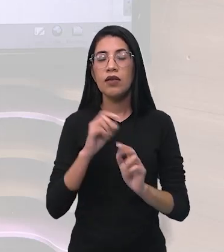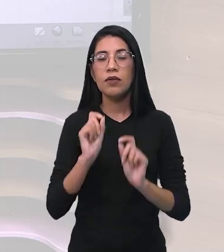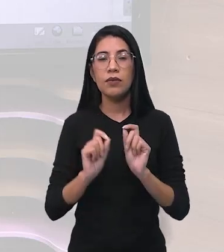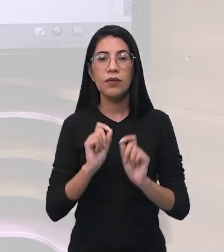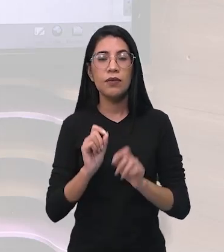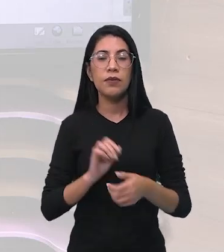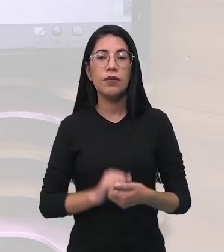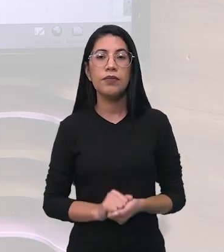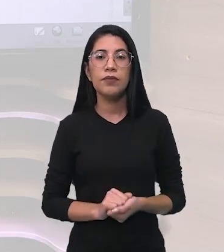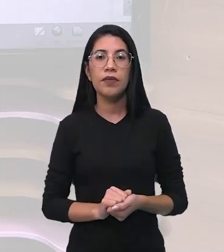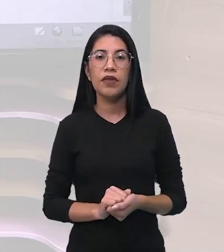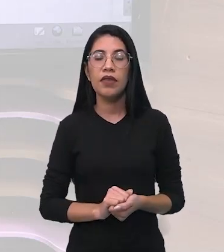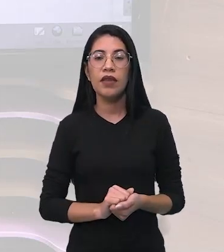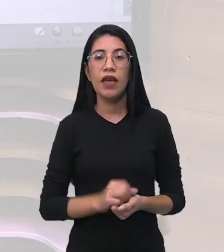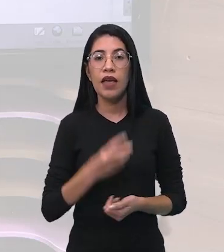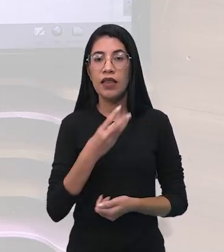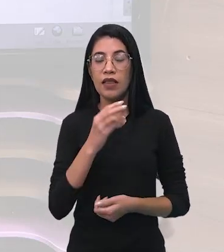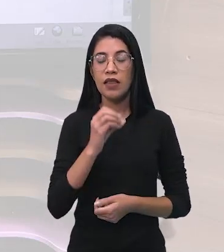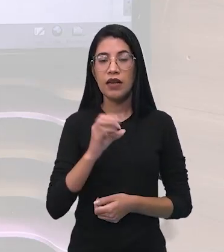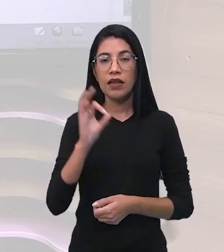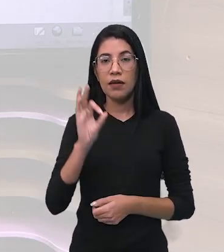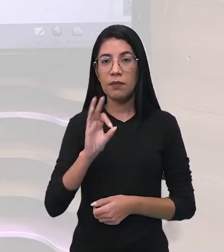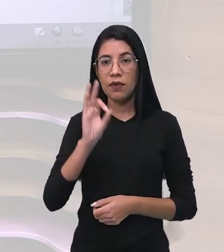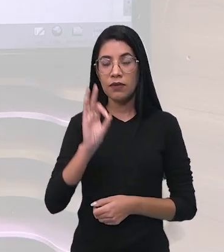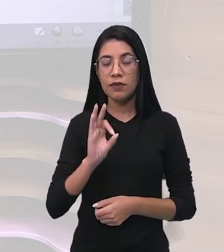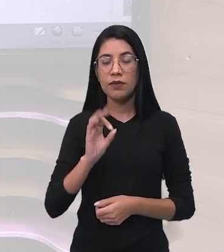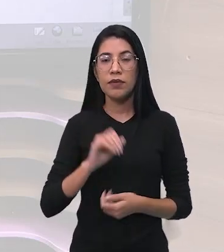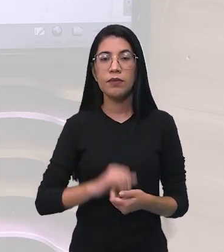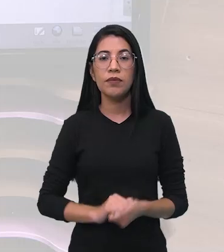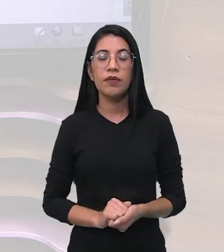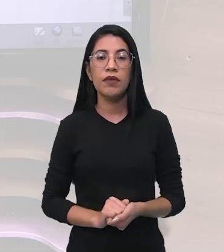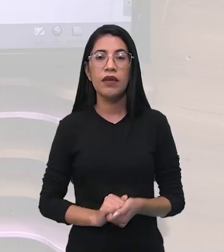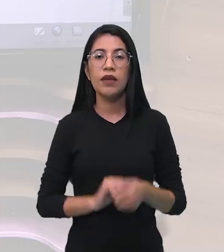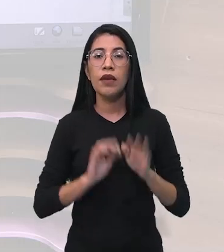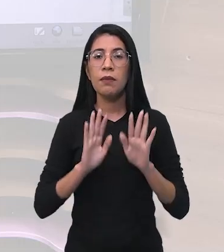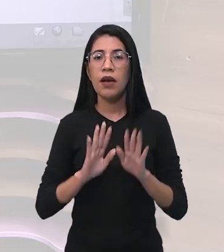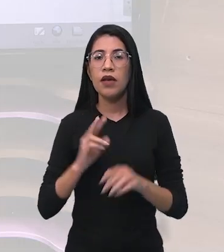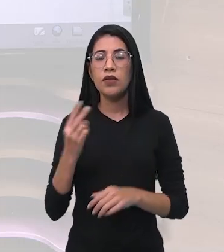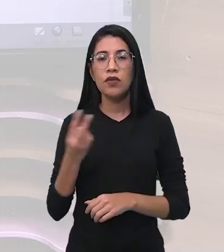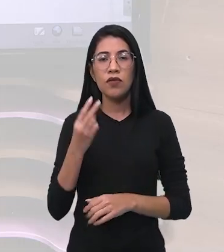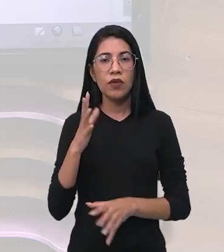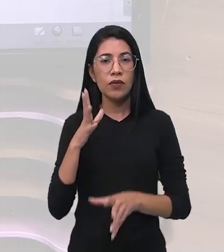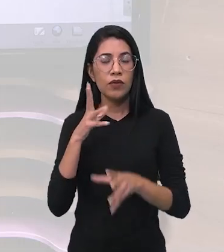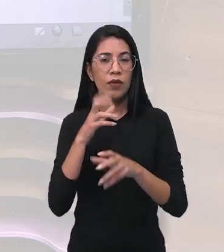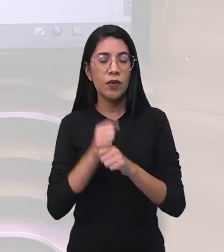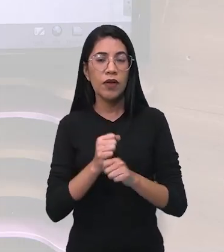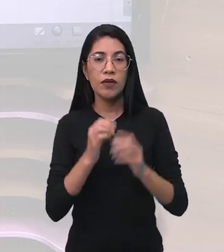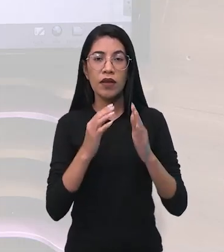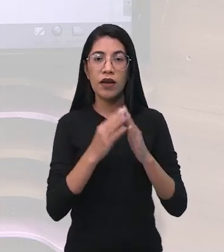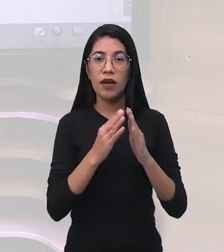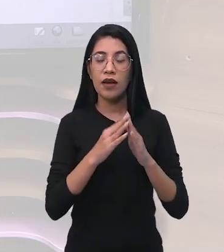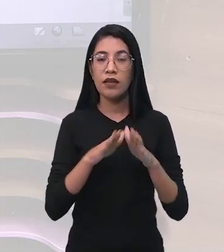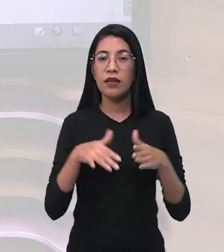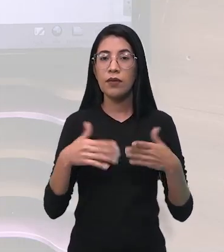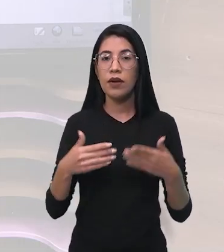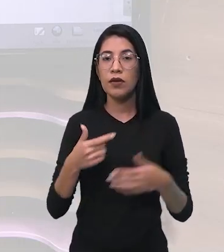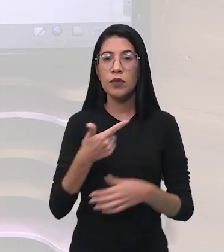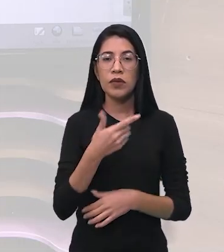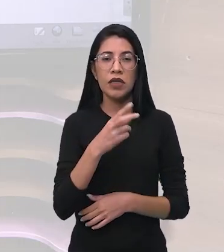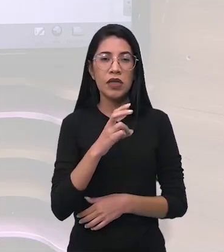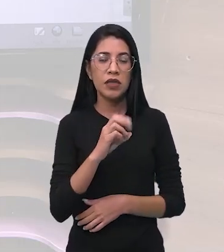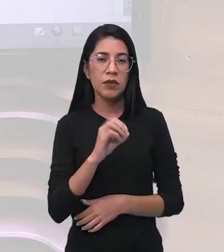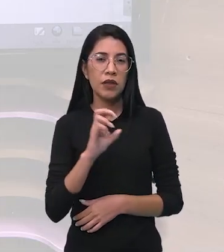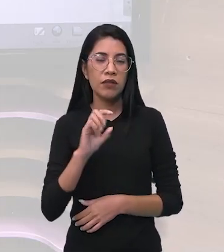caso, a 30%. Mas qual é realmente o valor dessa casa? 200 mil, 250